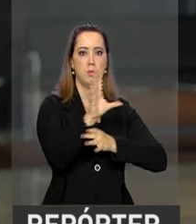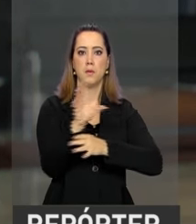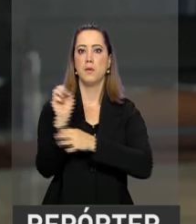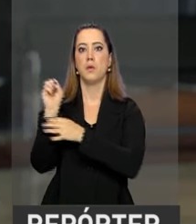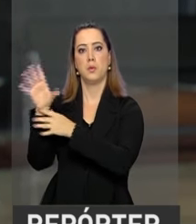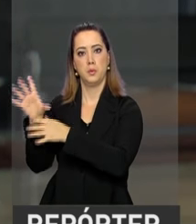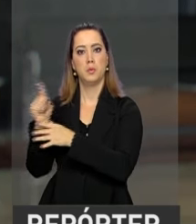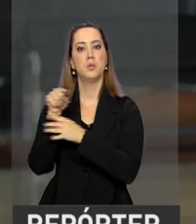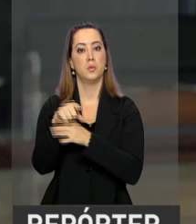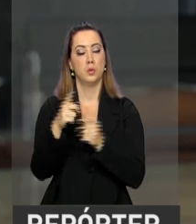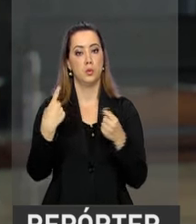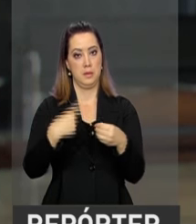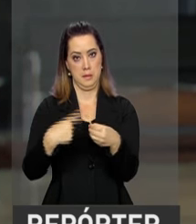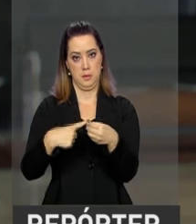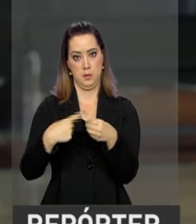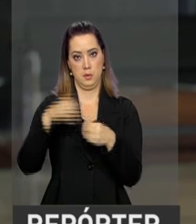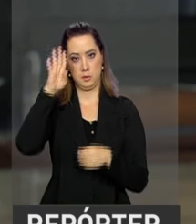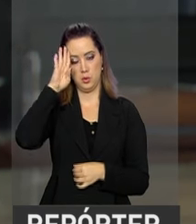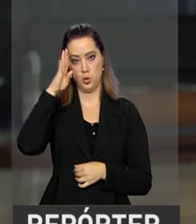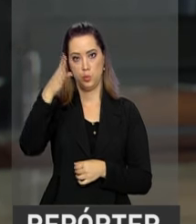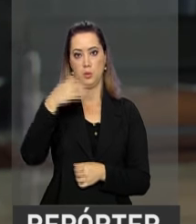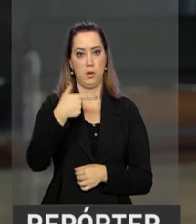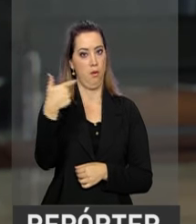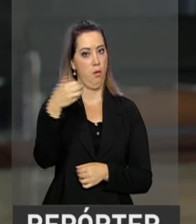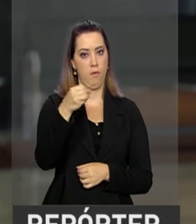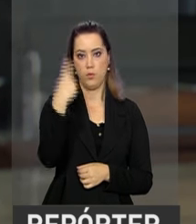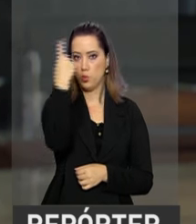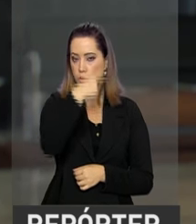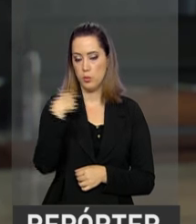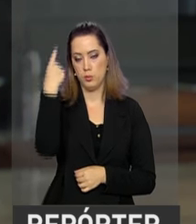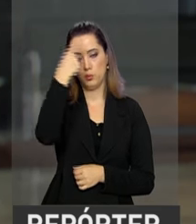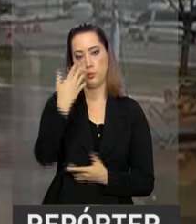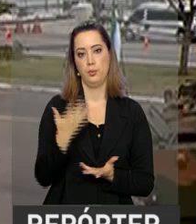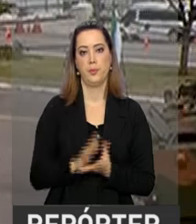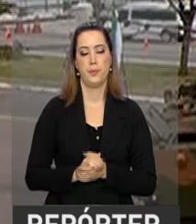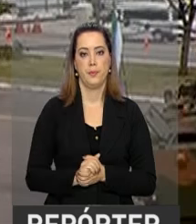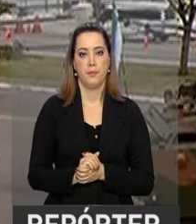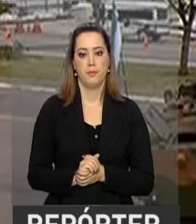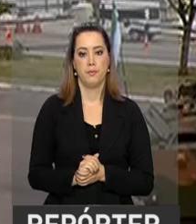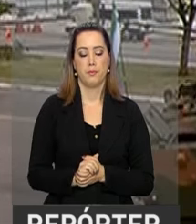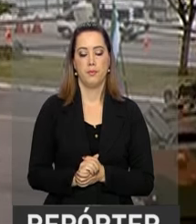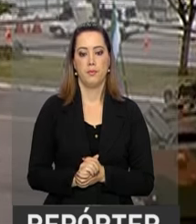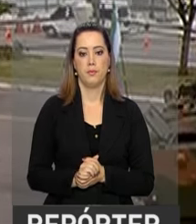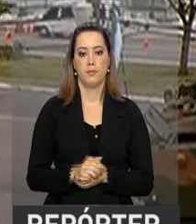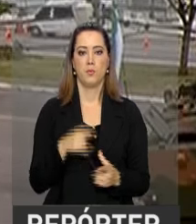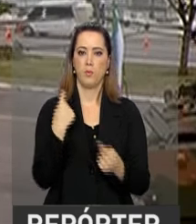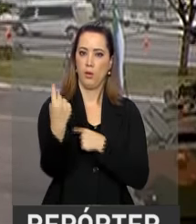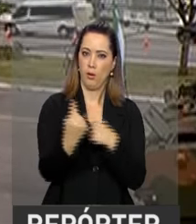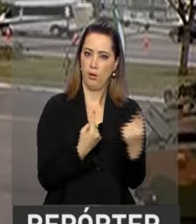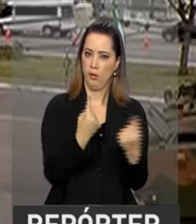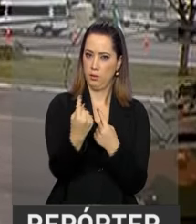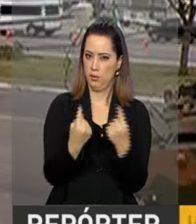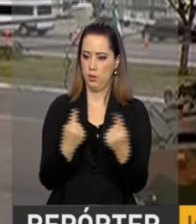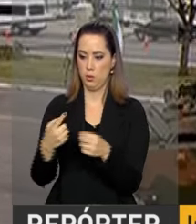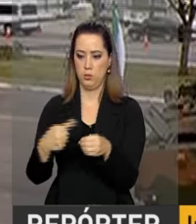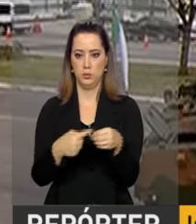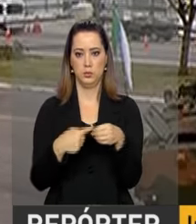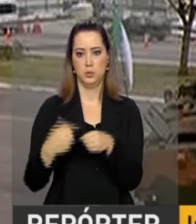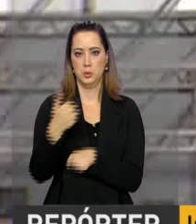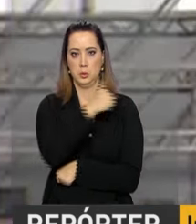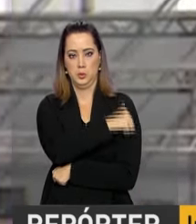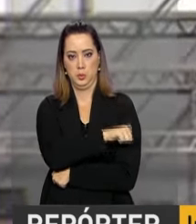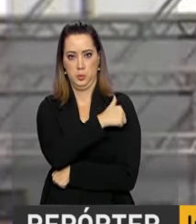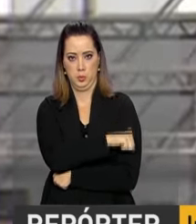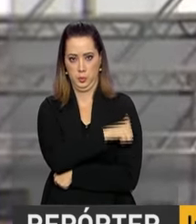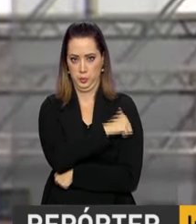acesso à Vila Militar 24 horas por dia. cada uma das quatro regiões do Rio de